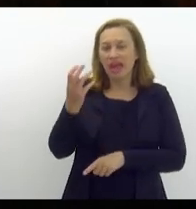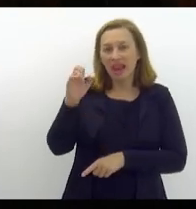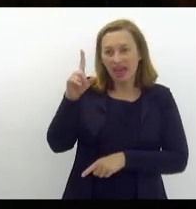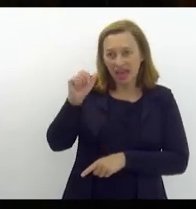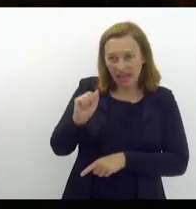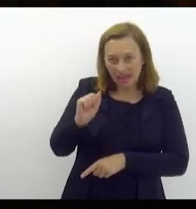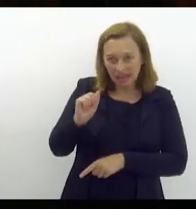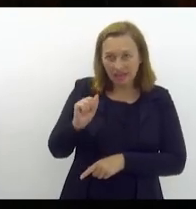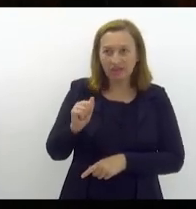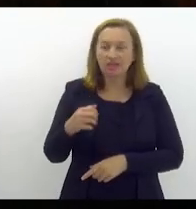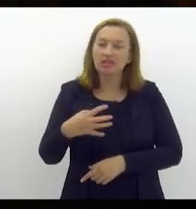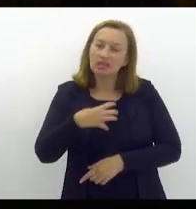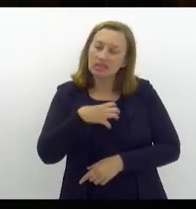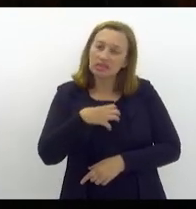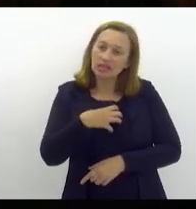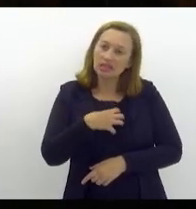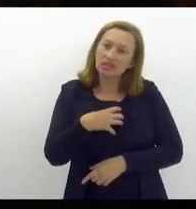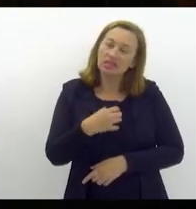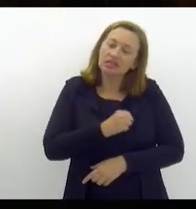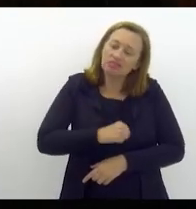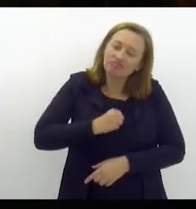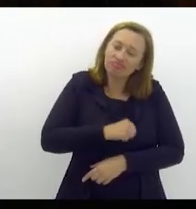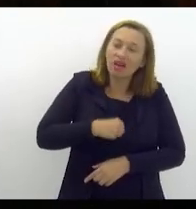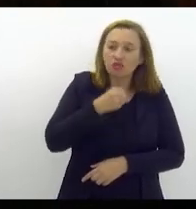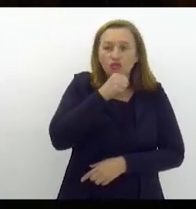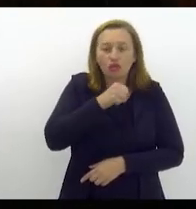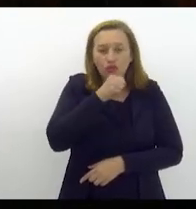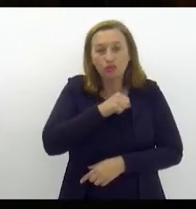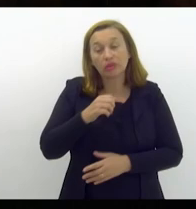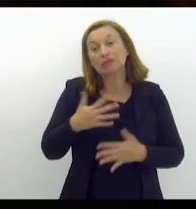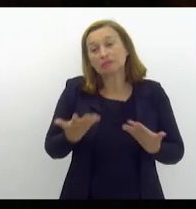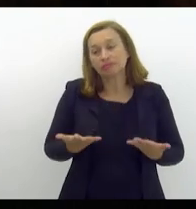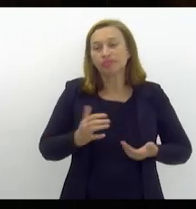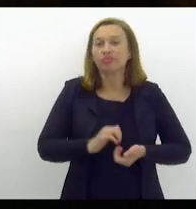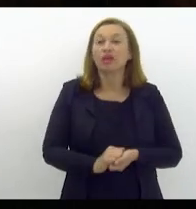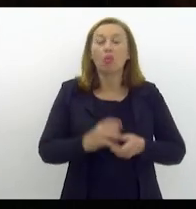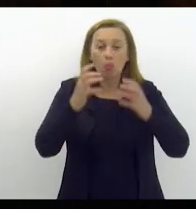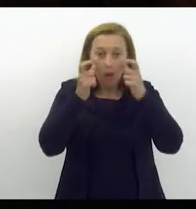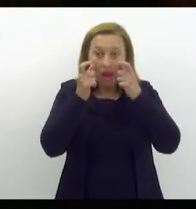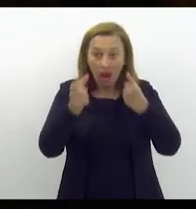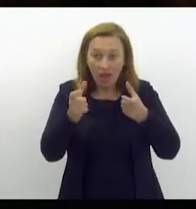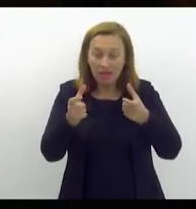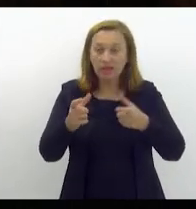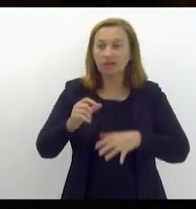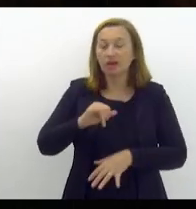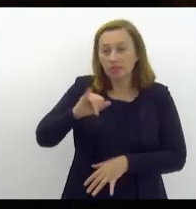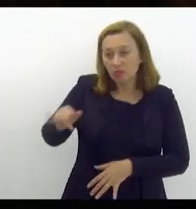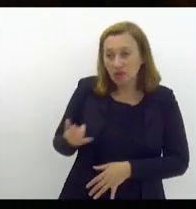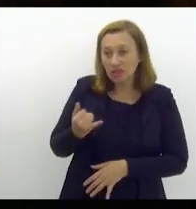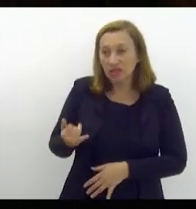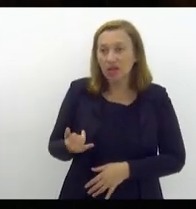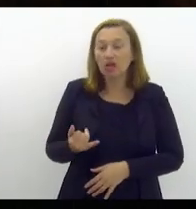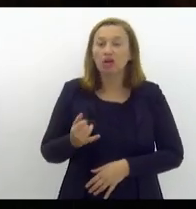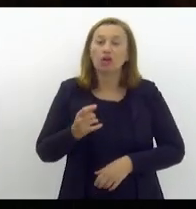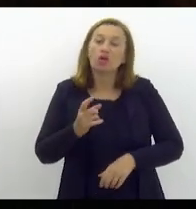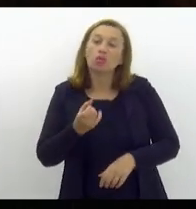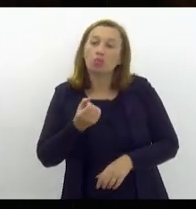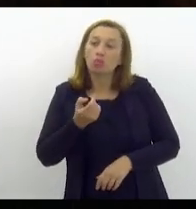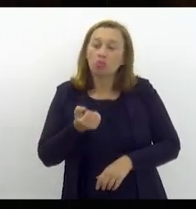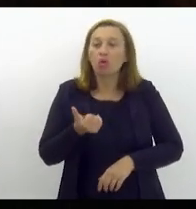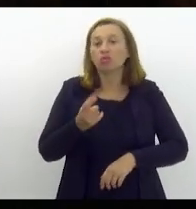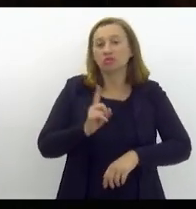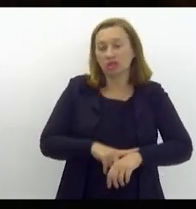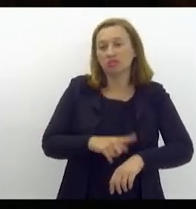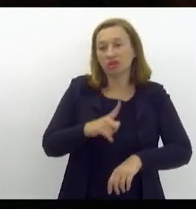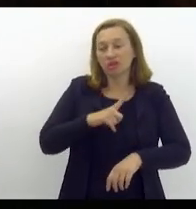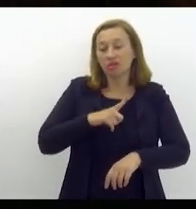vai sentir falta dessa avó que hoje completaria esse aniversário. Então, só para dar um alerta mesmo, aproveitar o pouco espaço que eu tenho aqui para